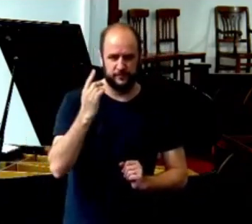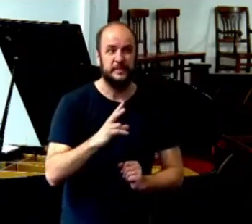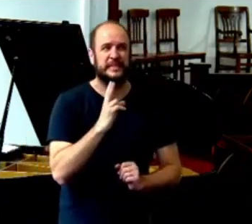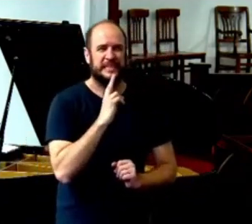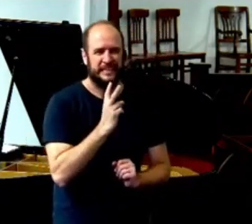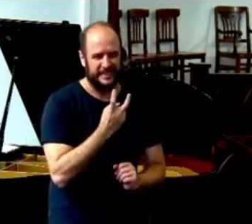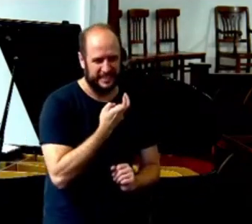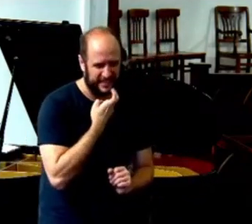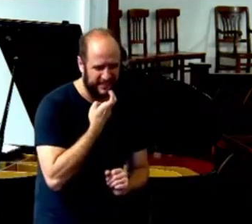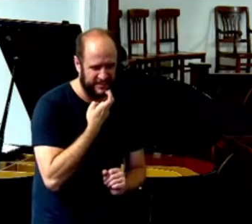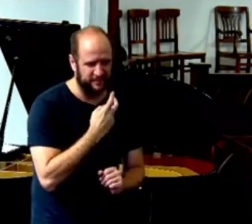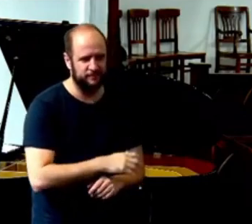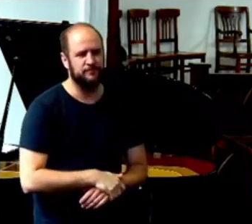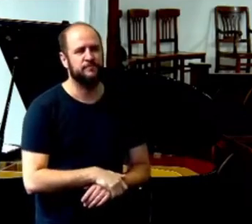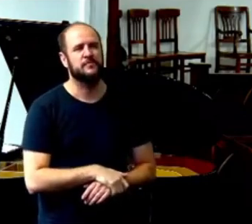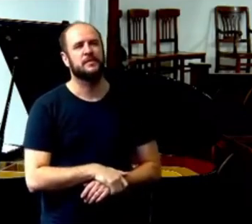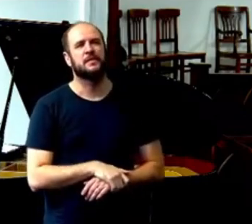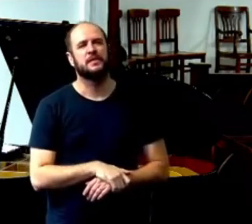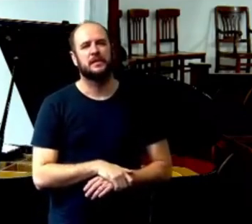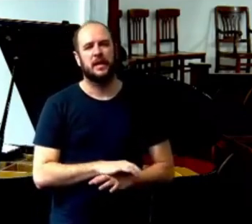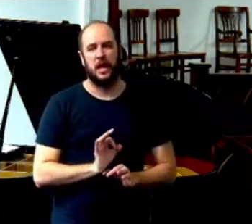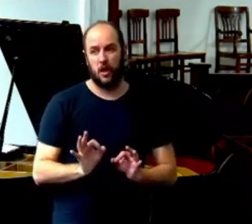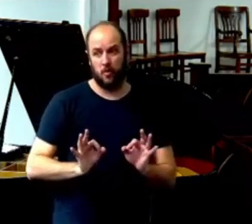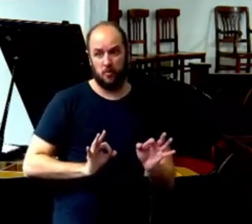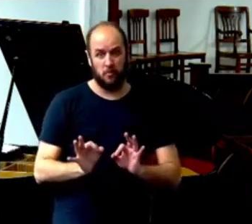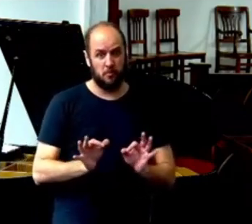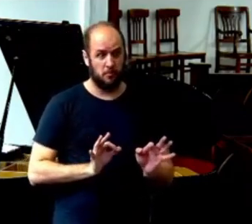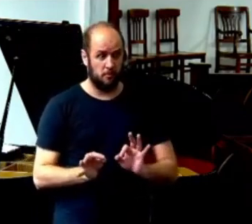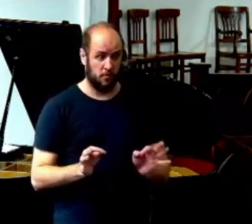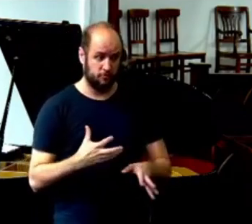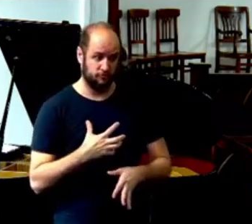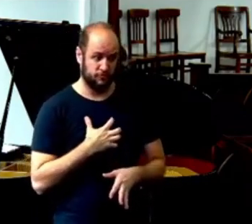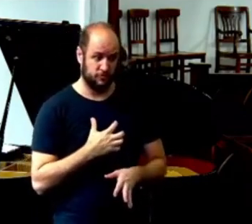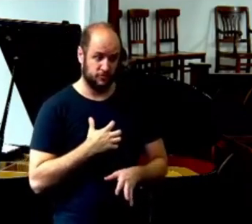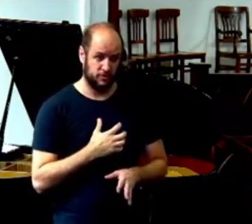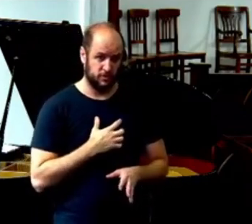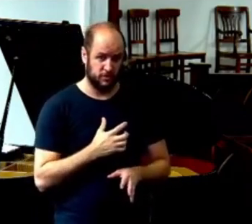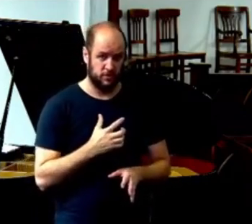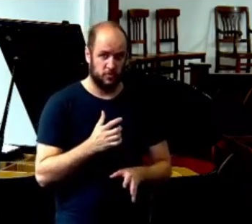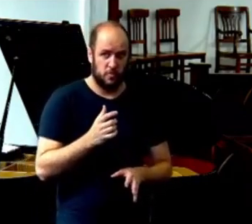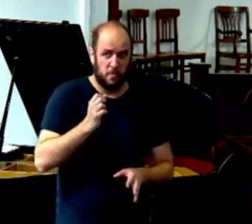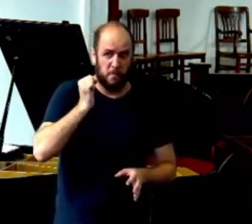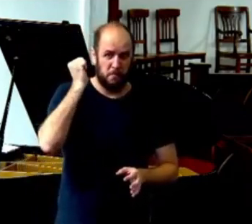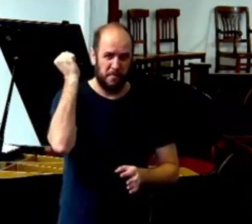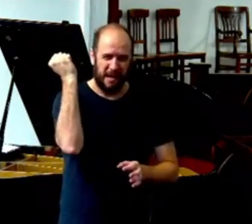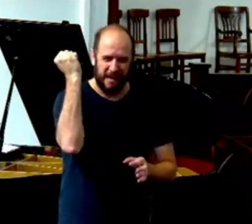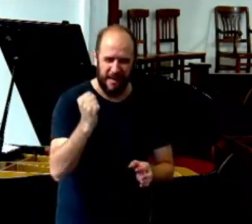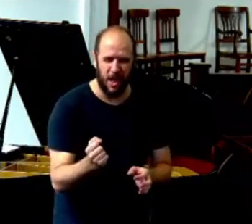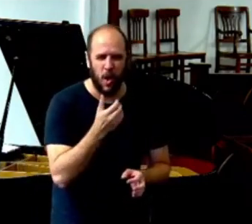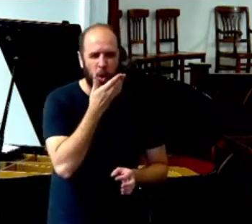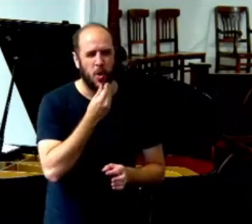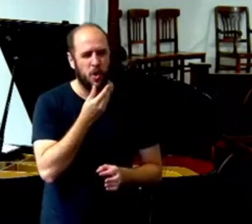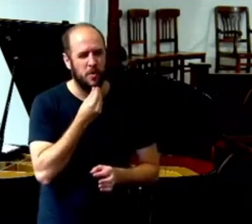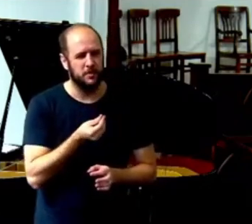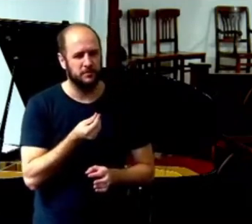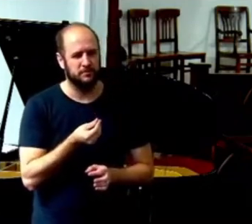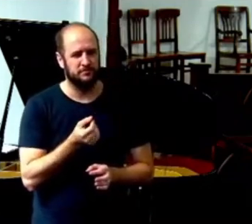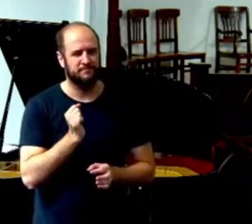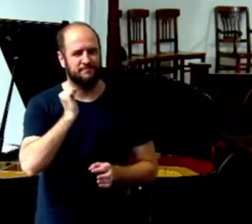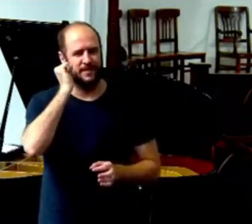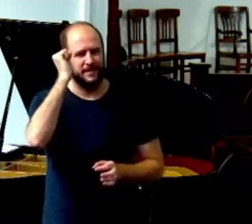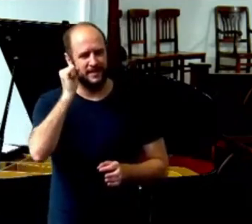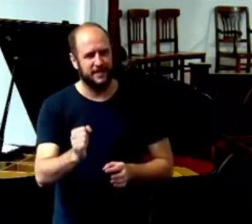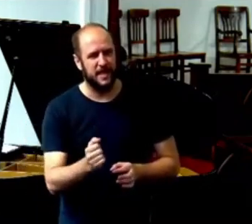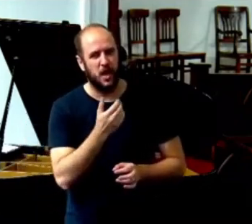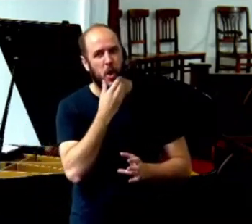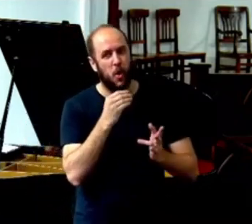adulterou, depois que esse armou uma artimanha, estabeleceu uma artimanha para matar